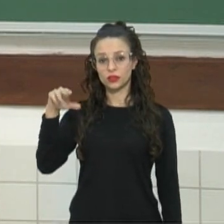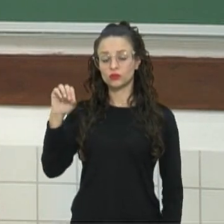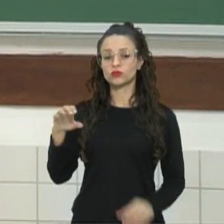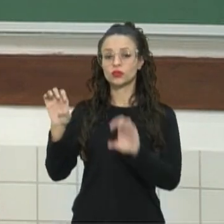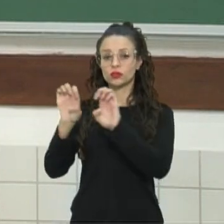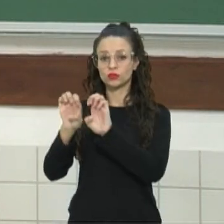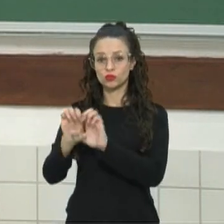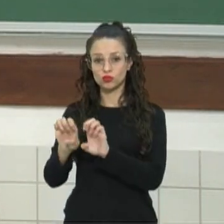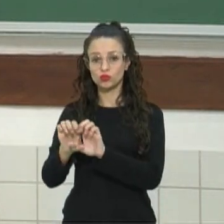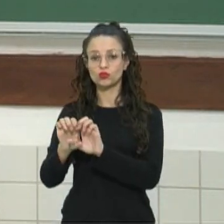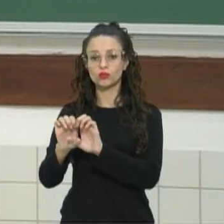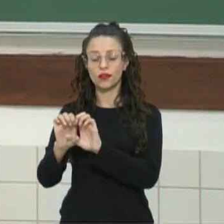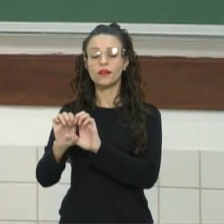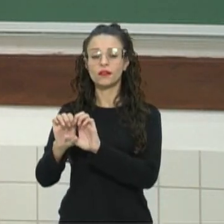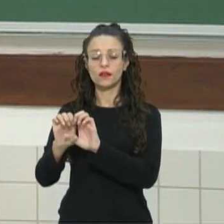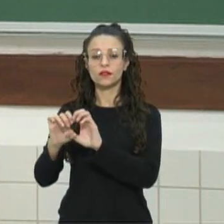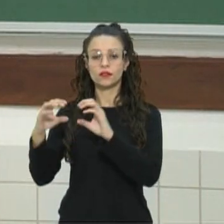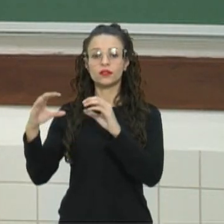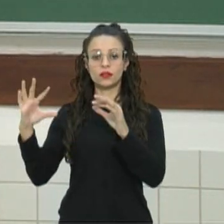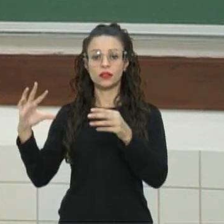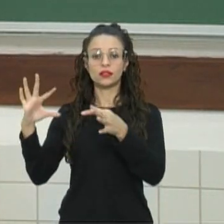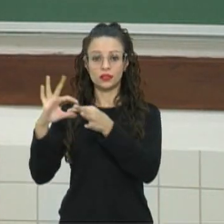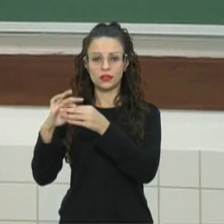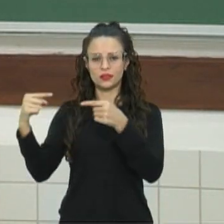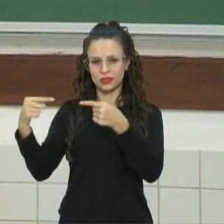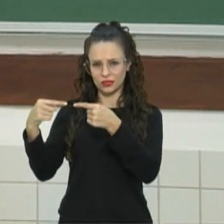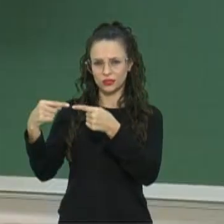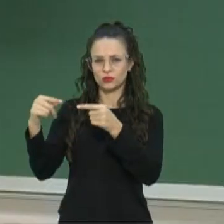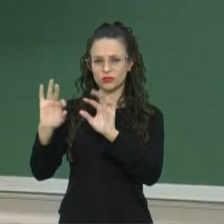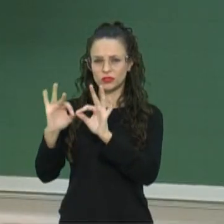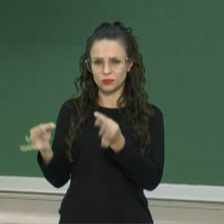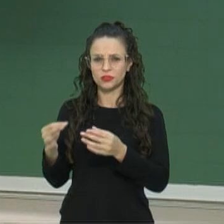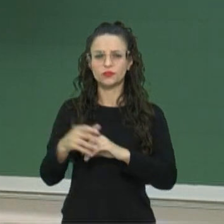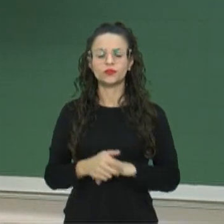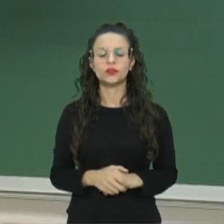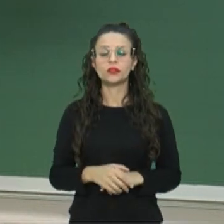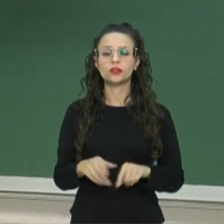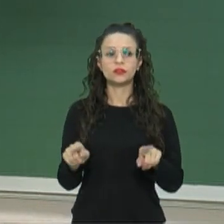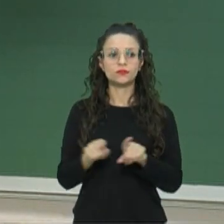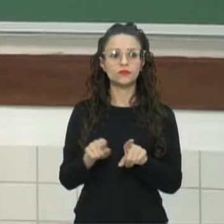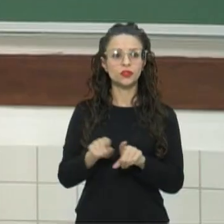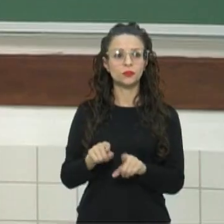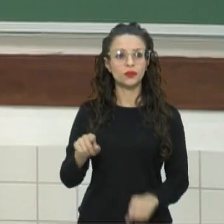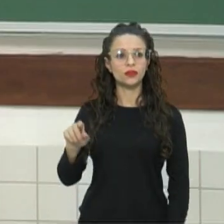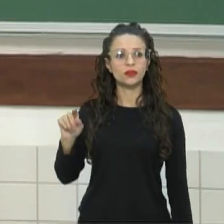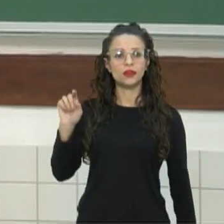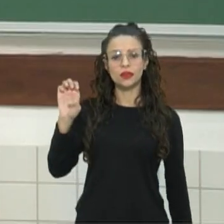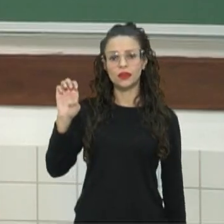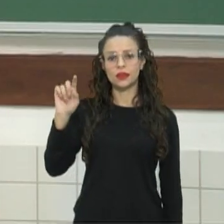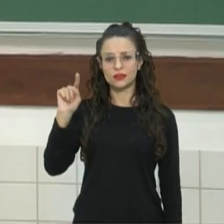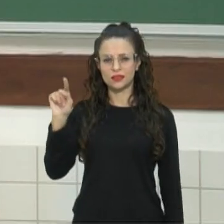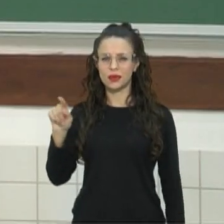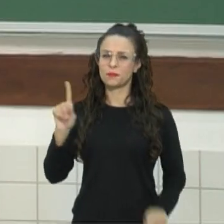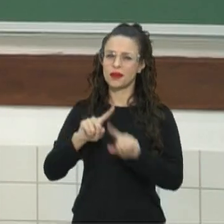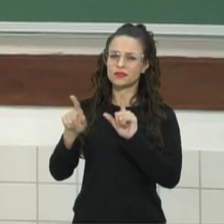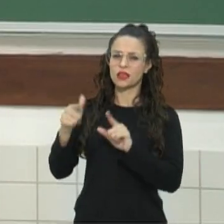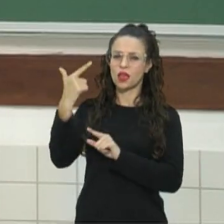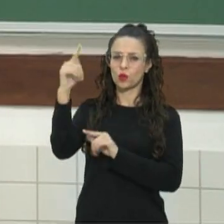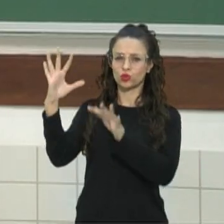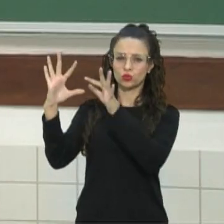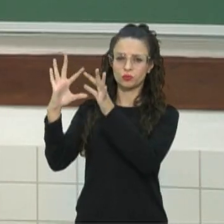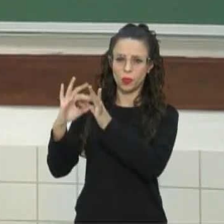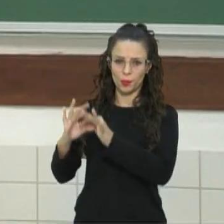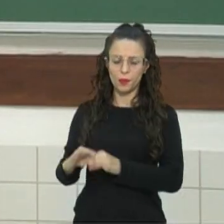aí de cadeias de ligação simples, tá? Ou também EZ, mas aí é quando você tem outros ligantes